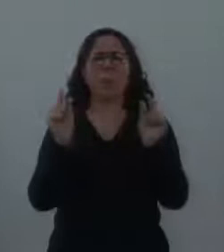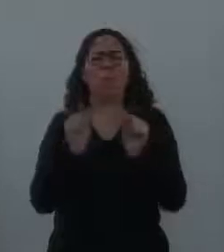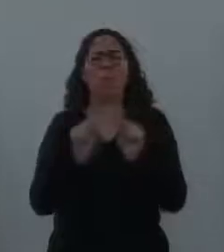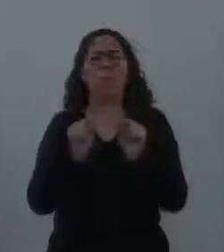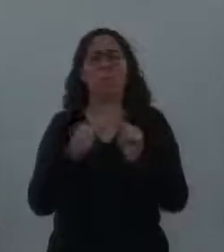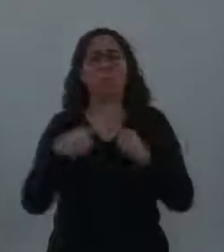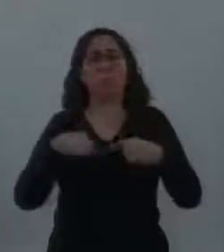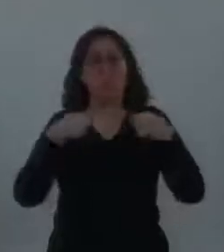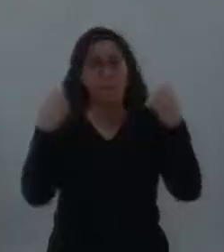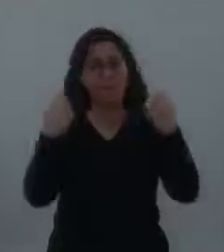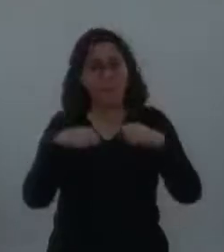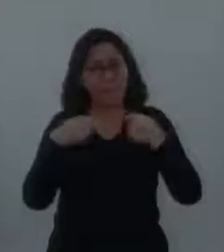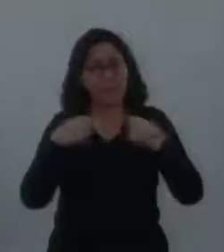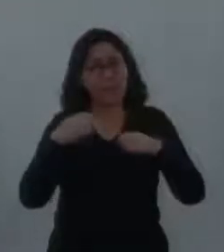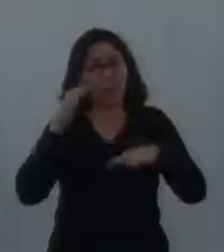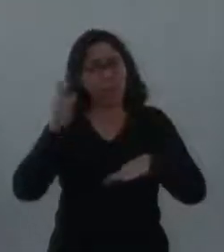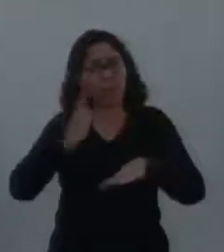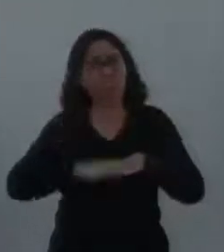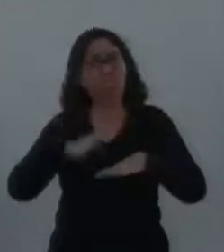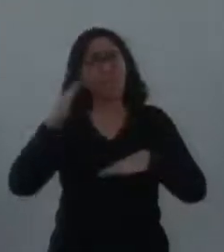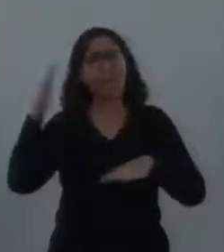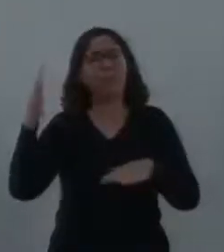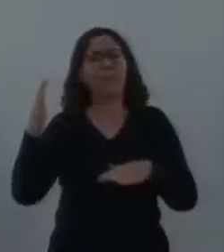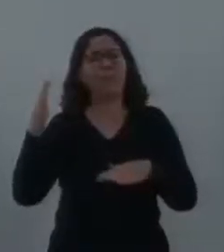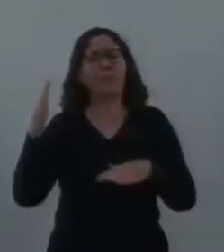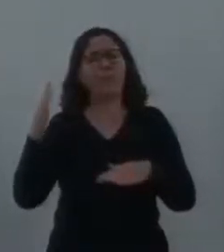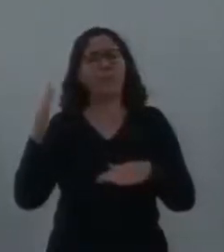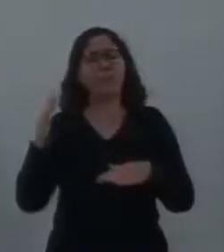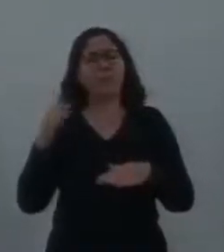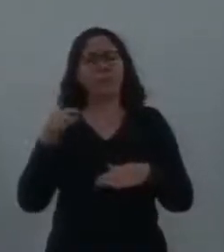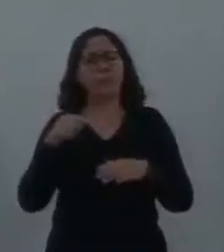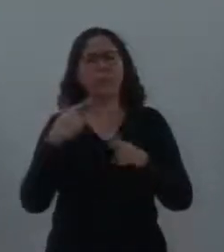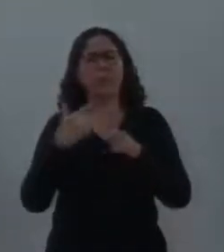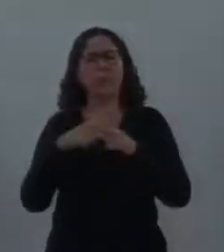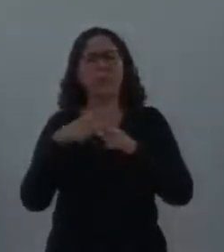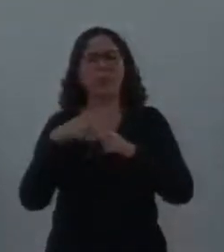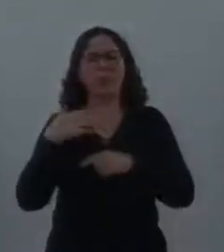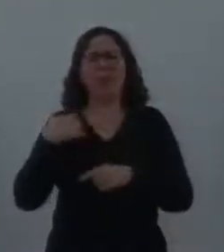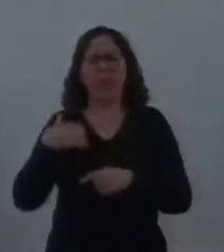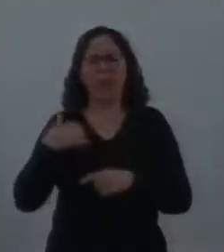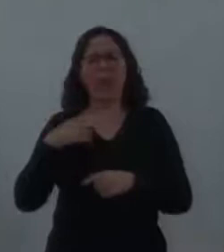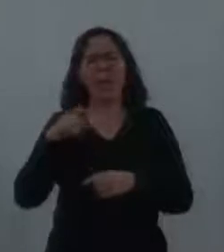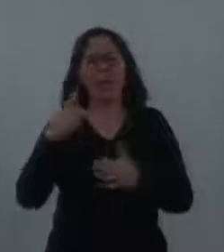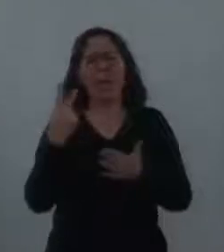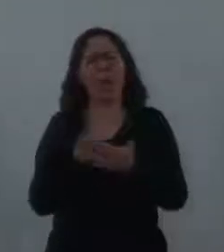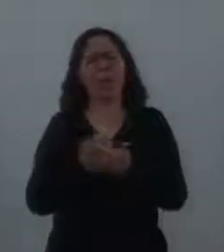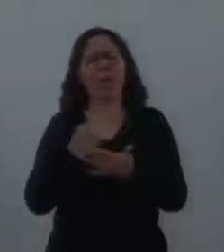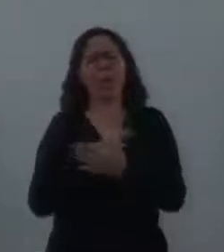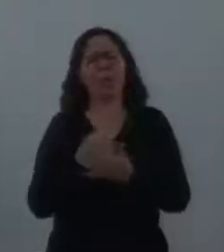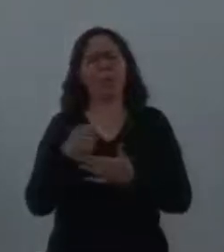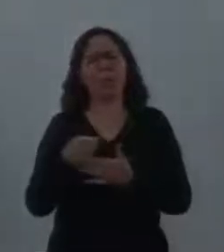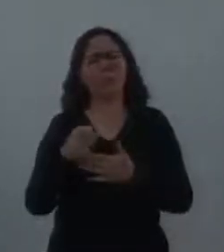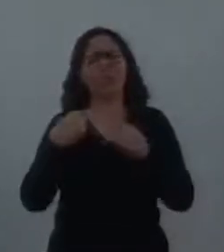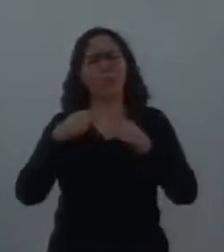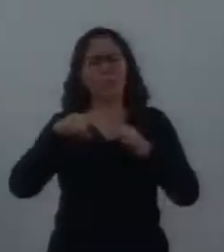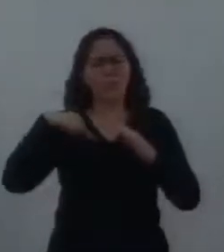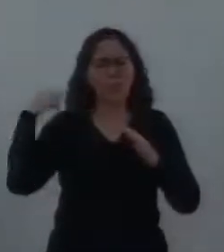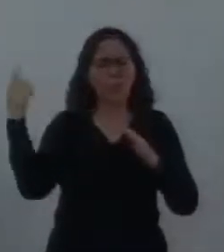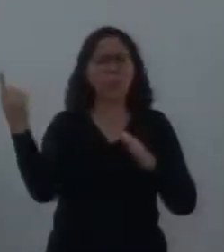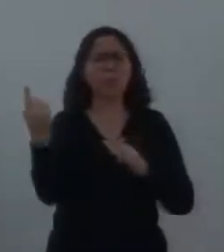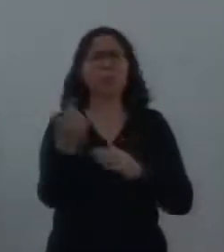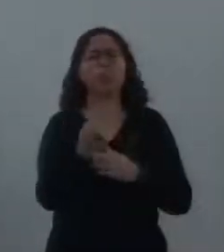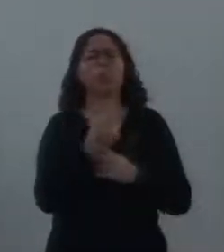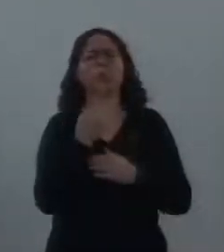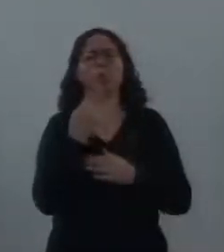gente precisa cada vez mais enfrentar esse problema, e esse problema do racismo ele é crime. É necessário que todas as vozes